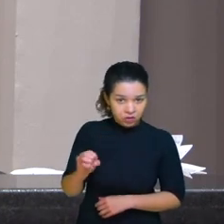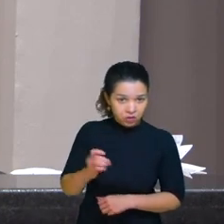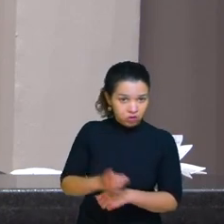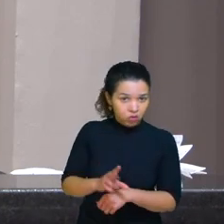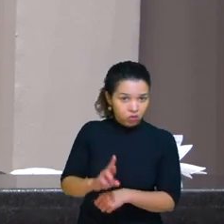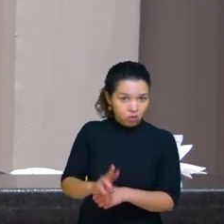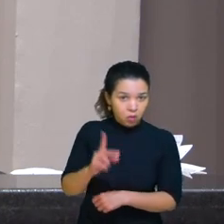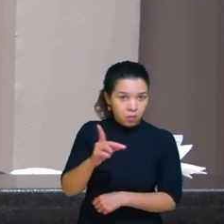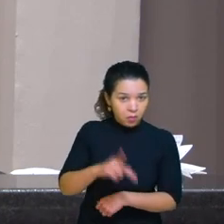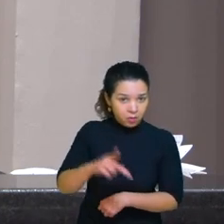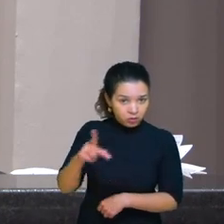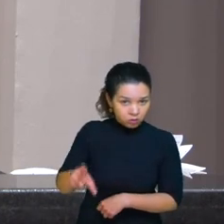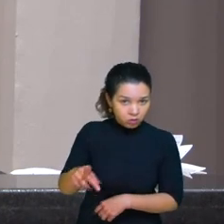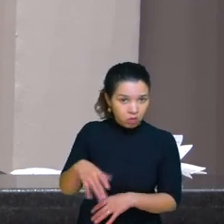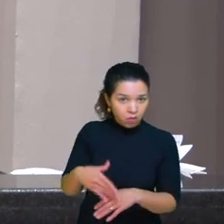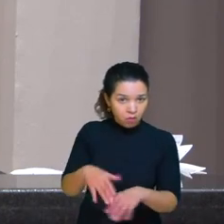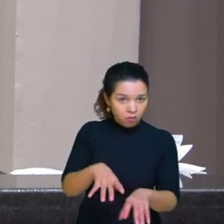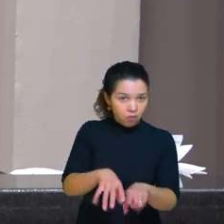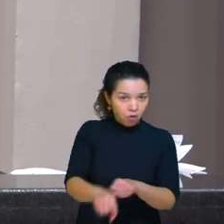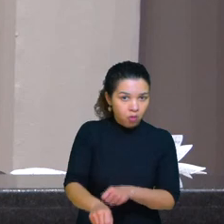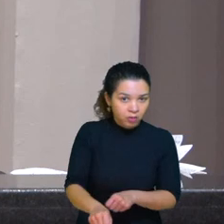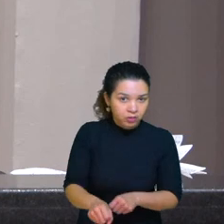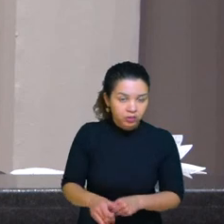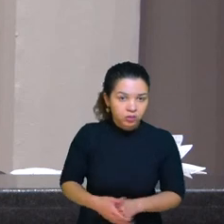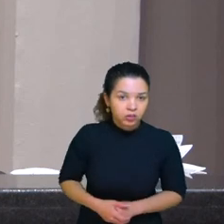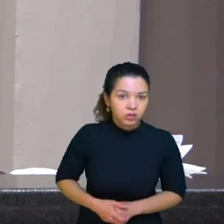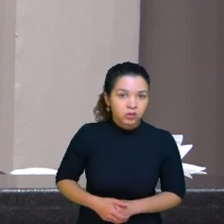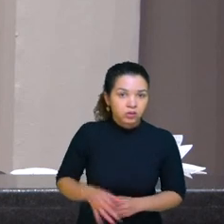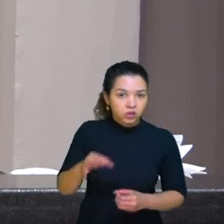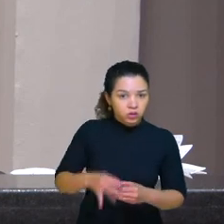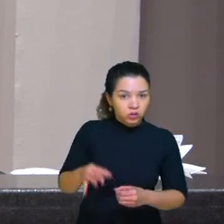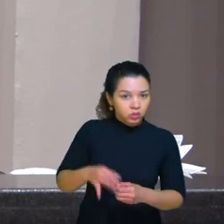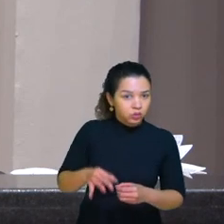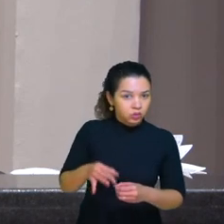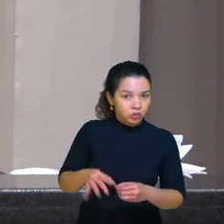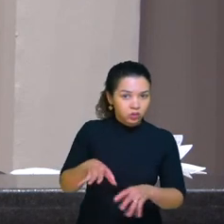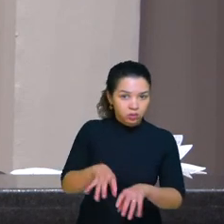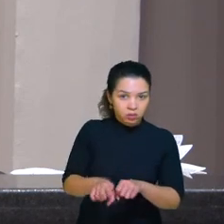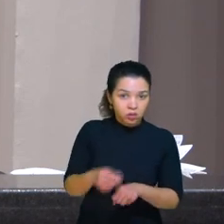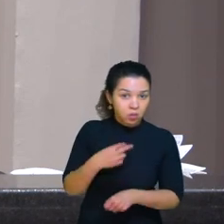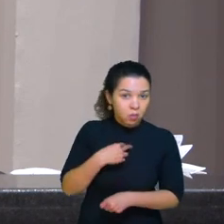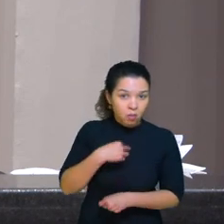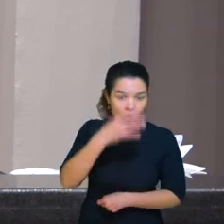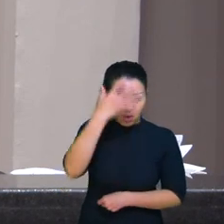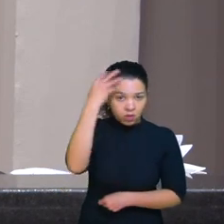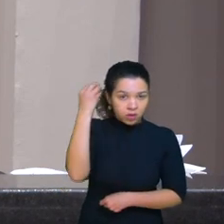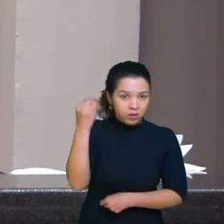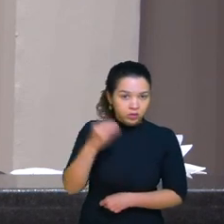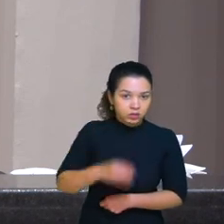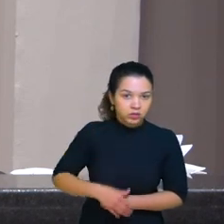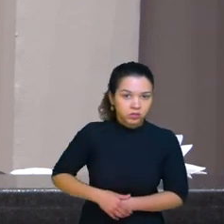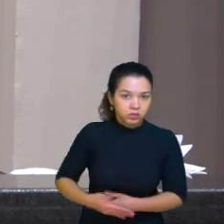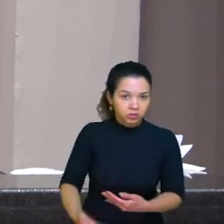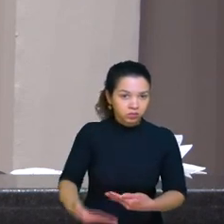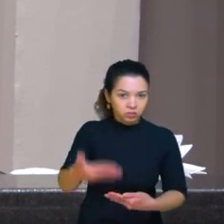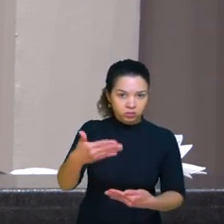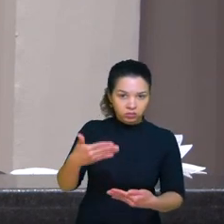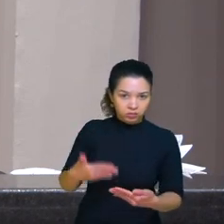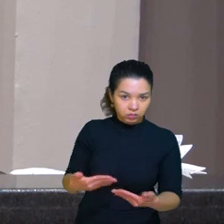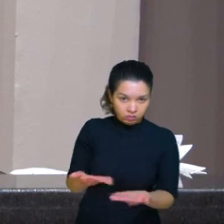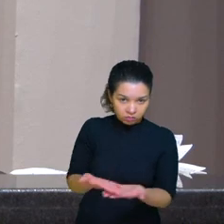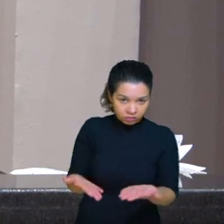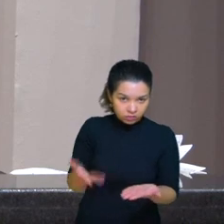professores formadores As instituições formadoras não podem esquecer que os seus EG nem todos estão nas